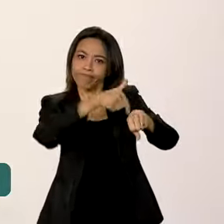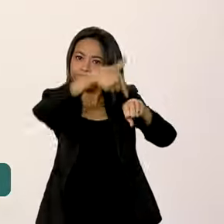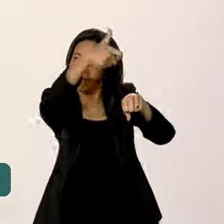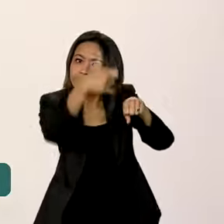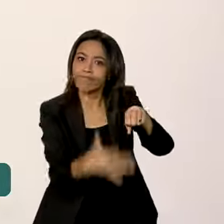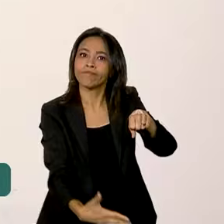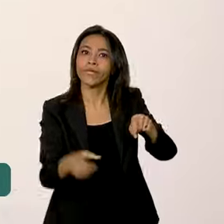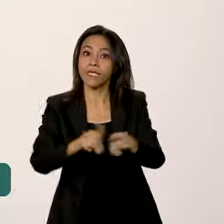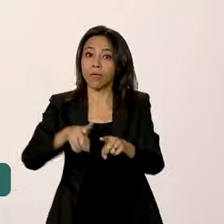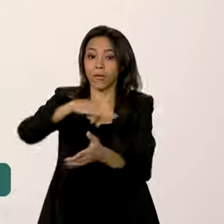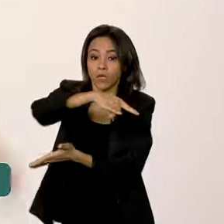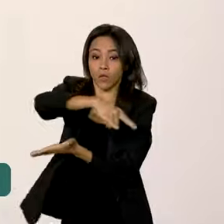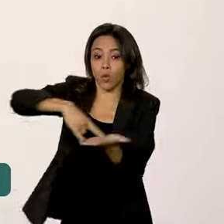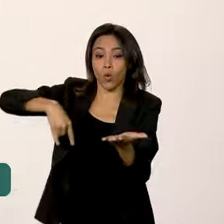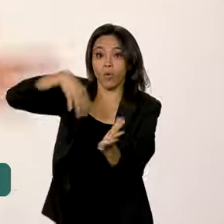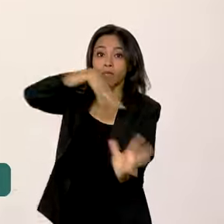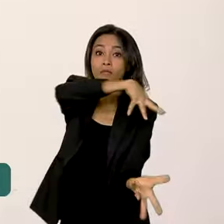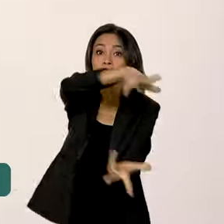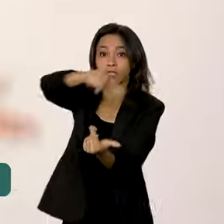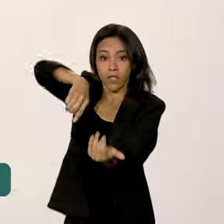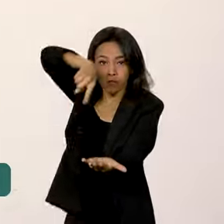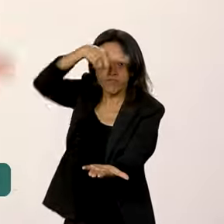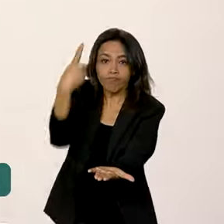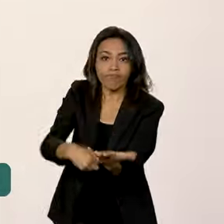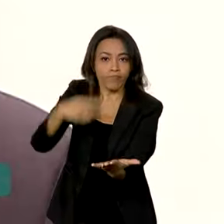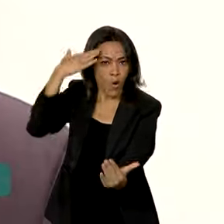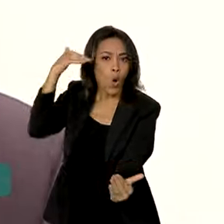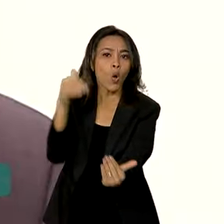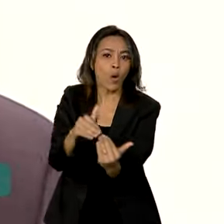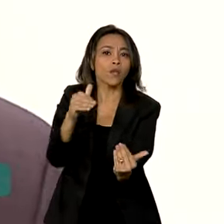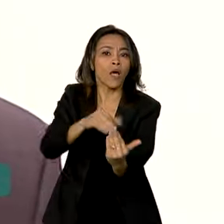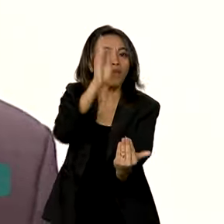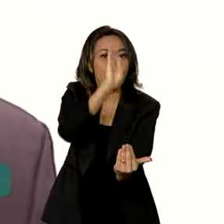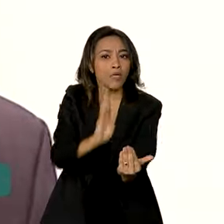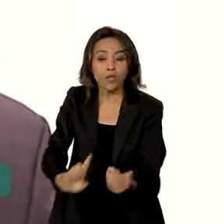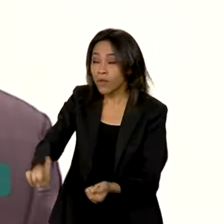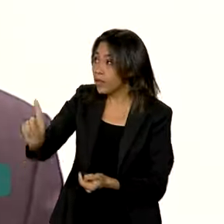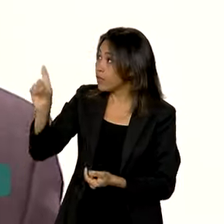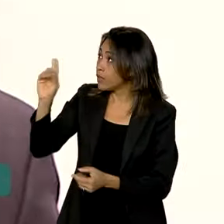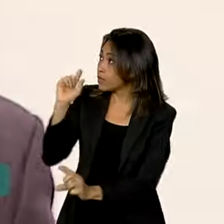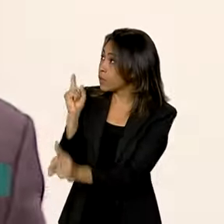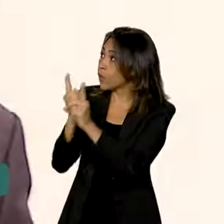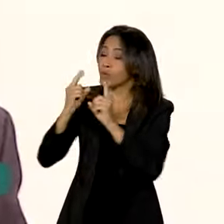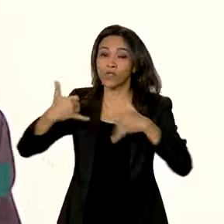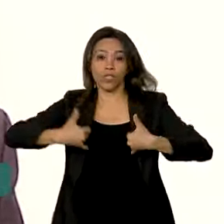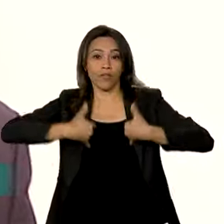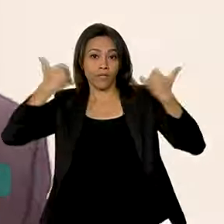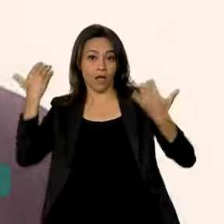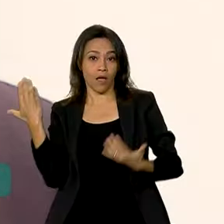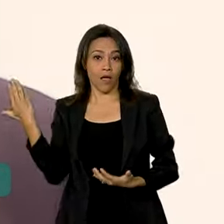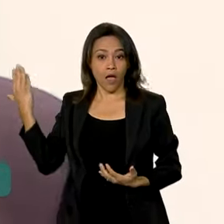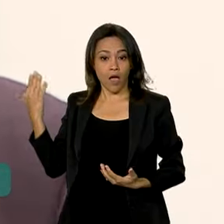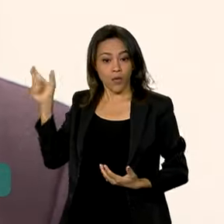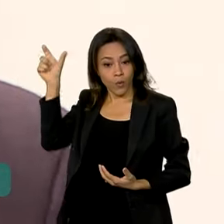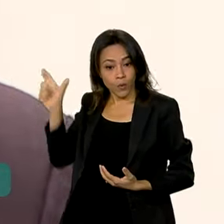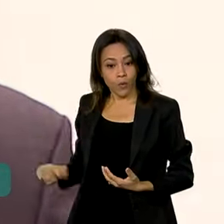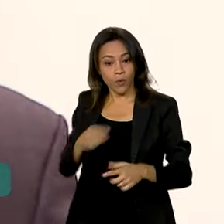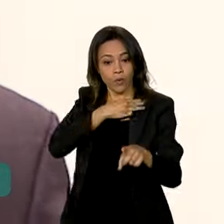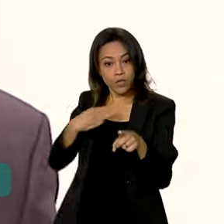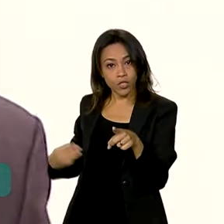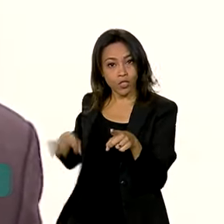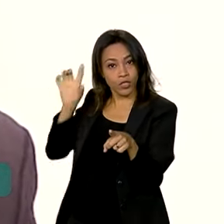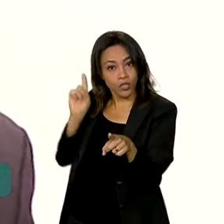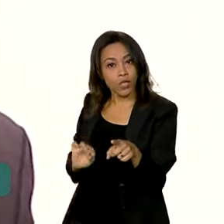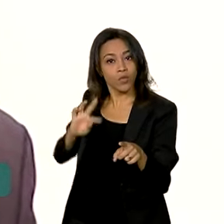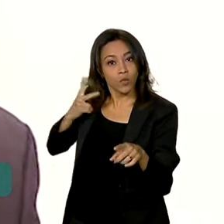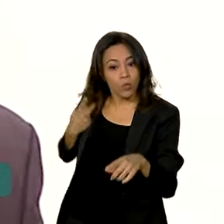atos internacionais ratificados pelo Brasil. No evento de aniversário, o ministro dos Direitos Humanos,